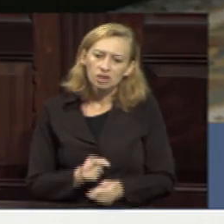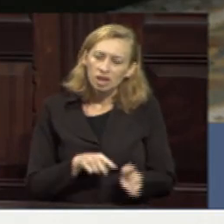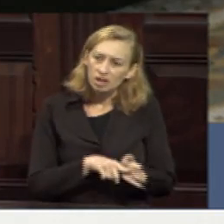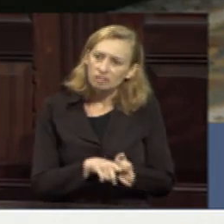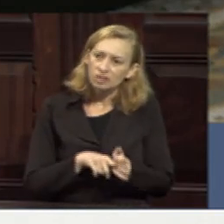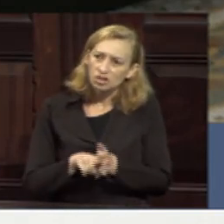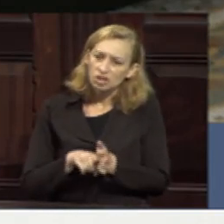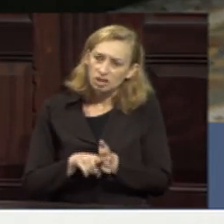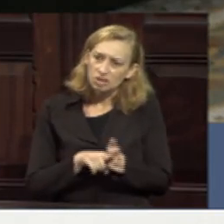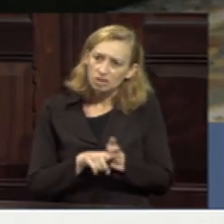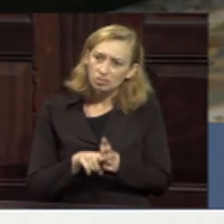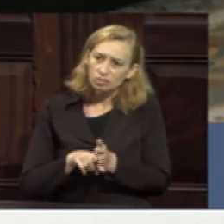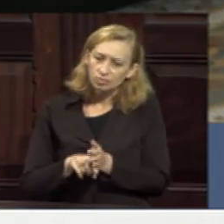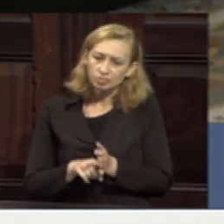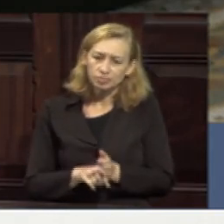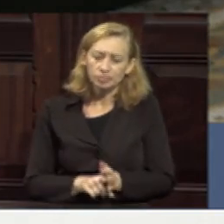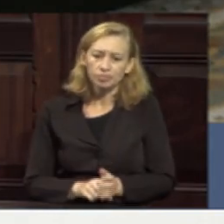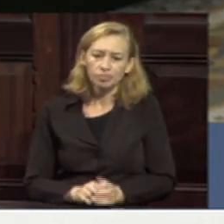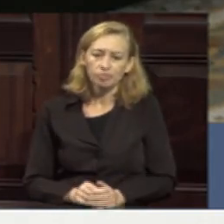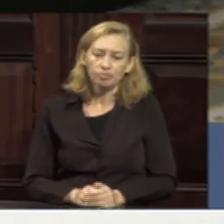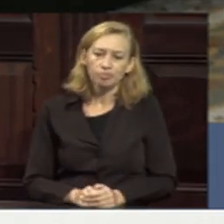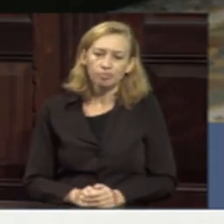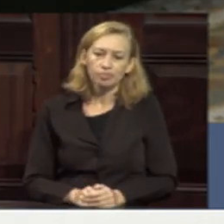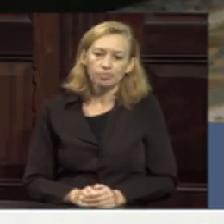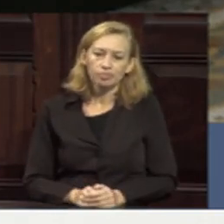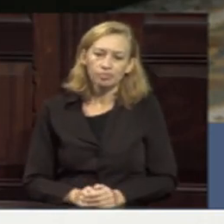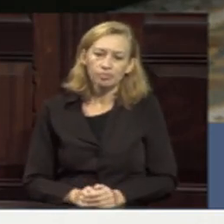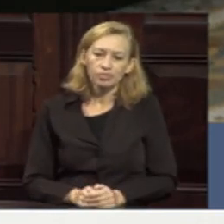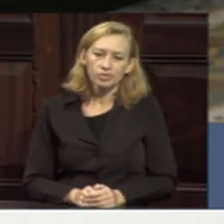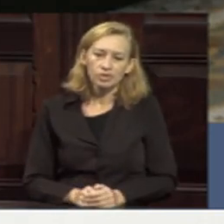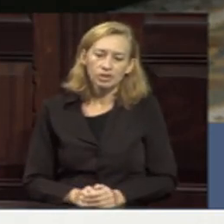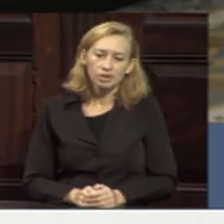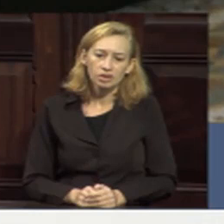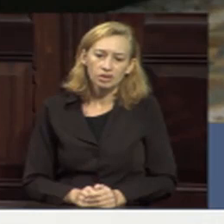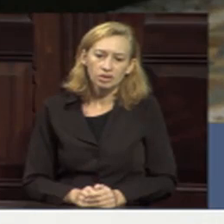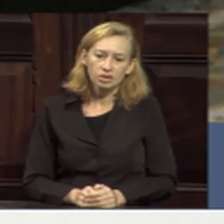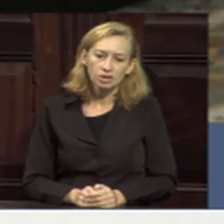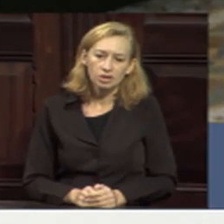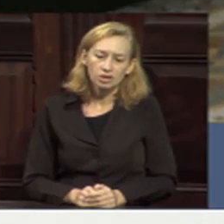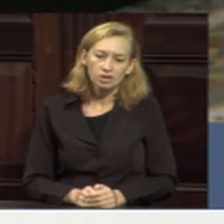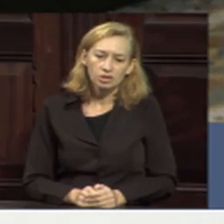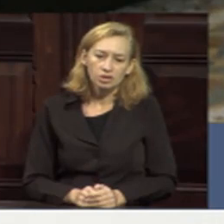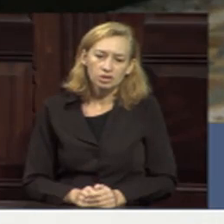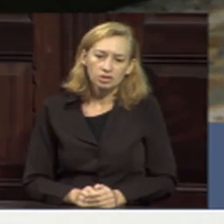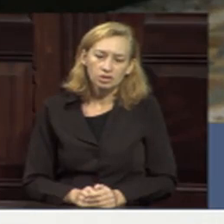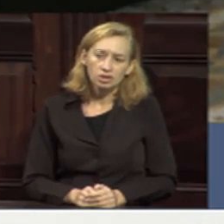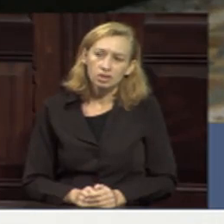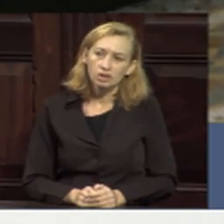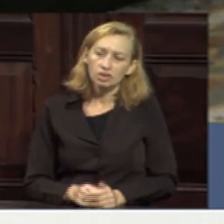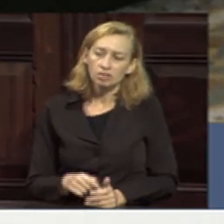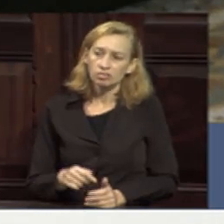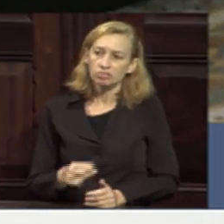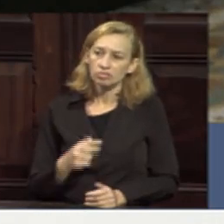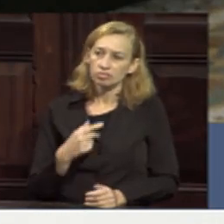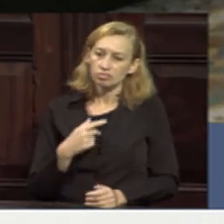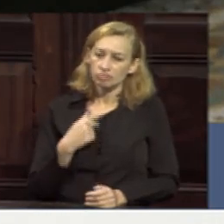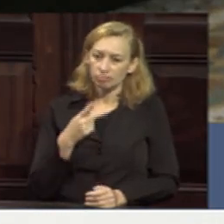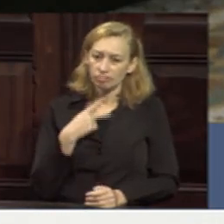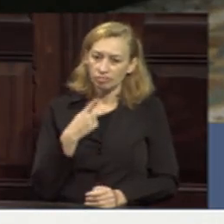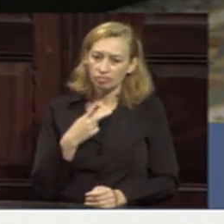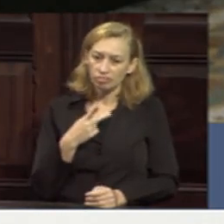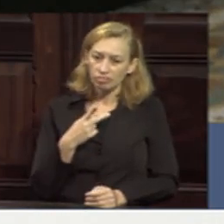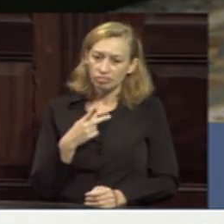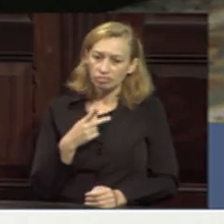criminal. E sugiro que não haja precipitações. Porque